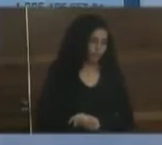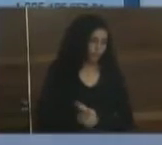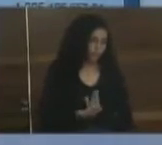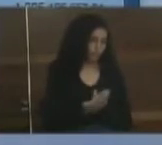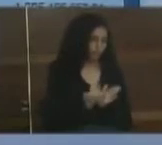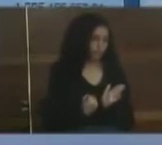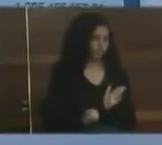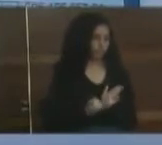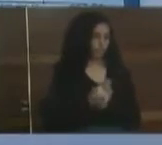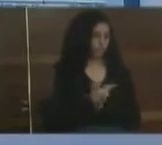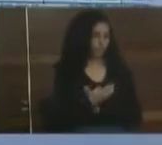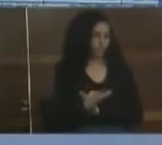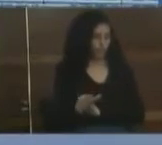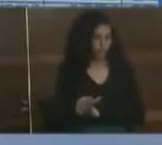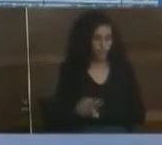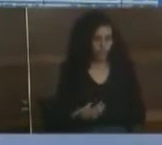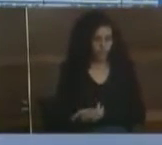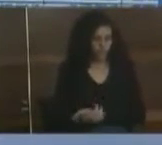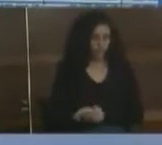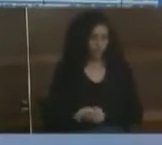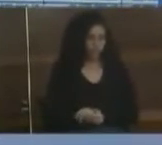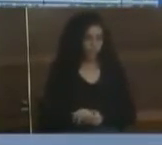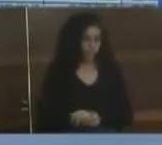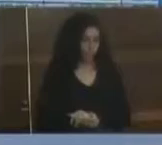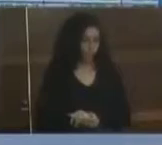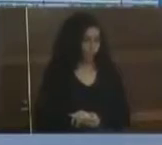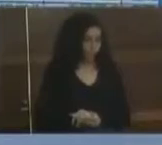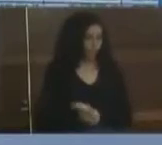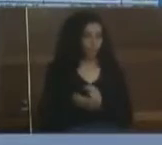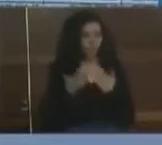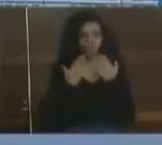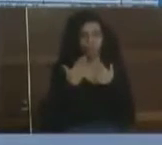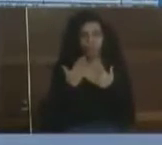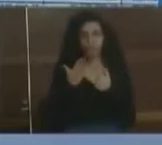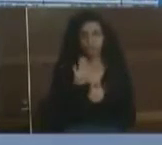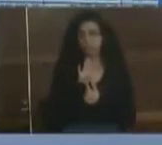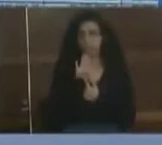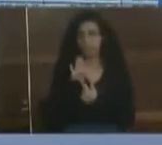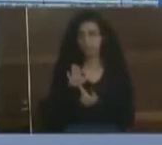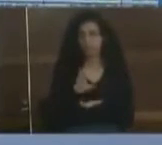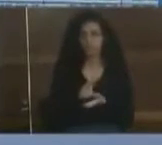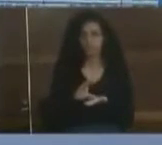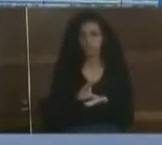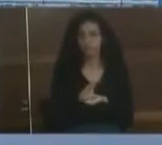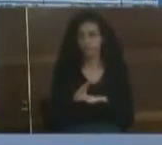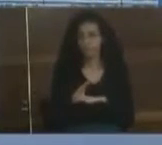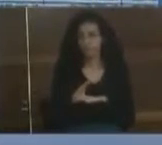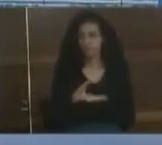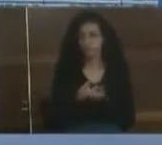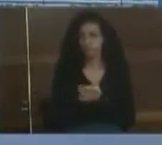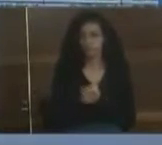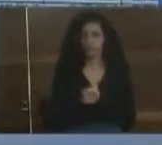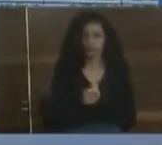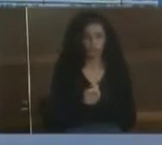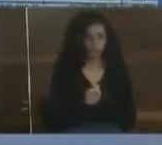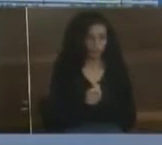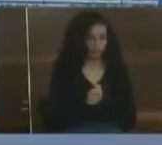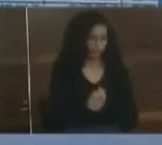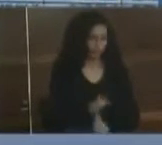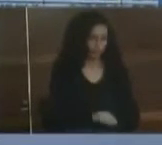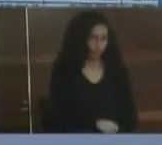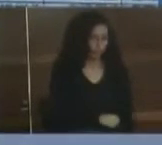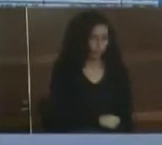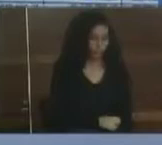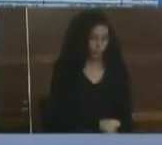página 23 o demonstrativo da despesa orçada atualizada e empenhada do